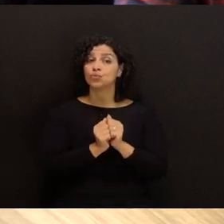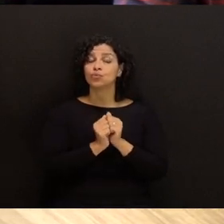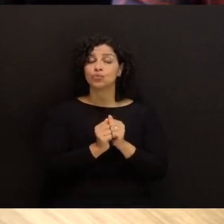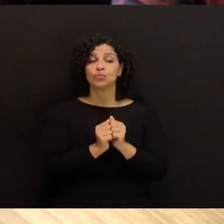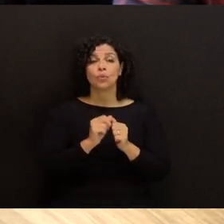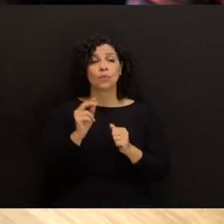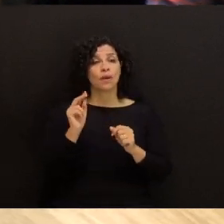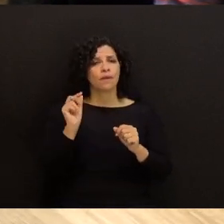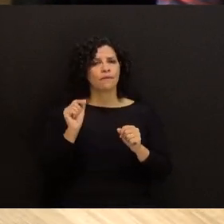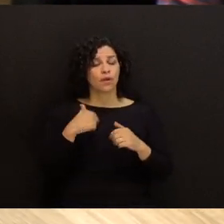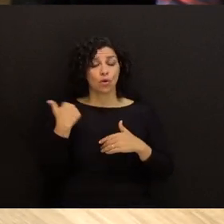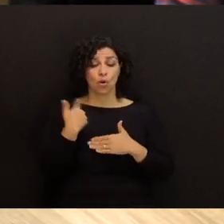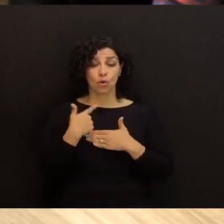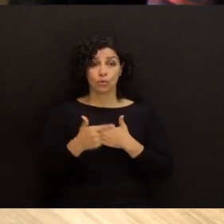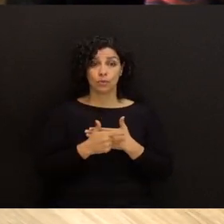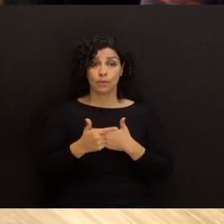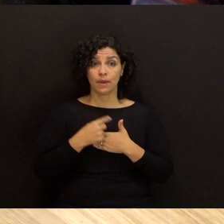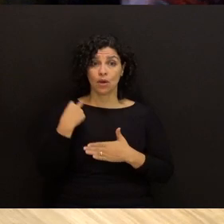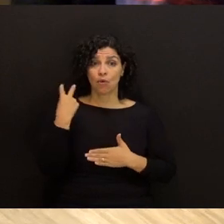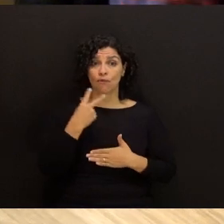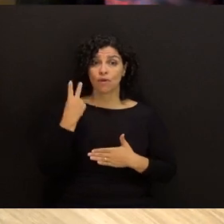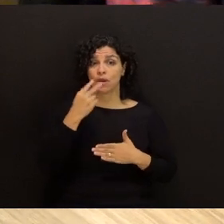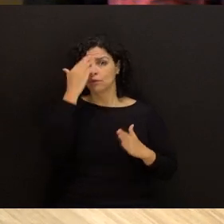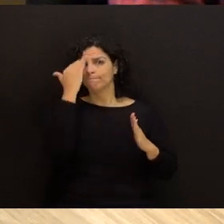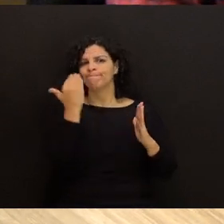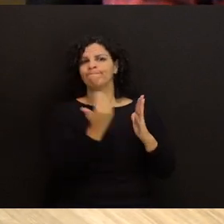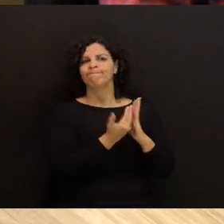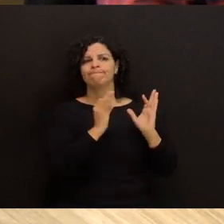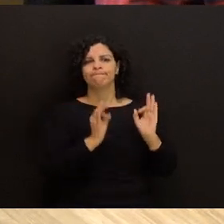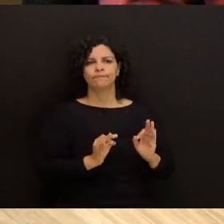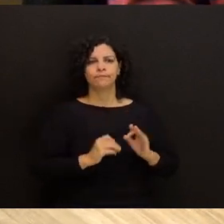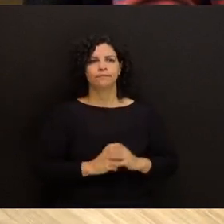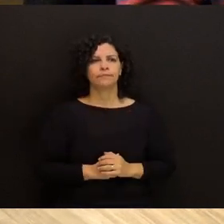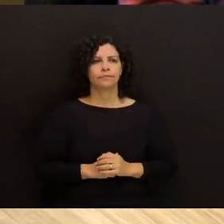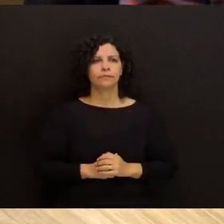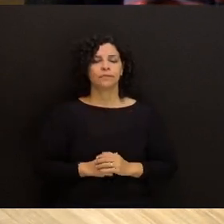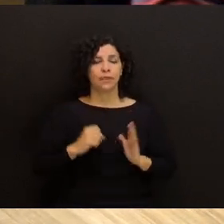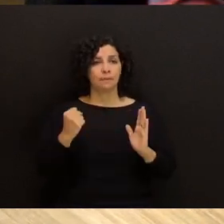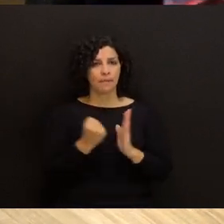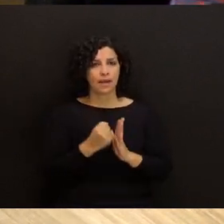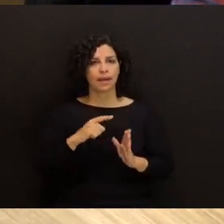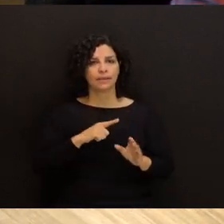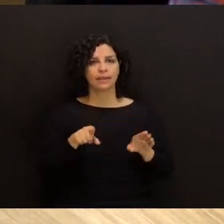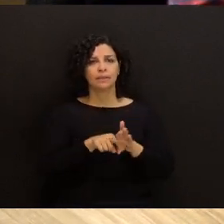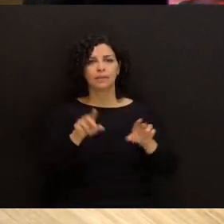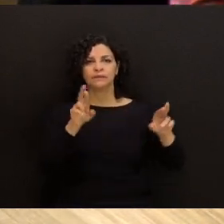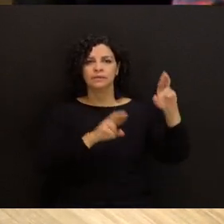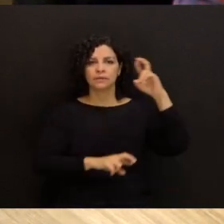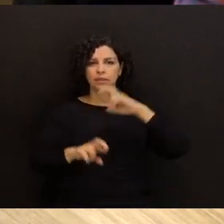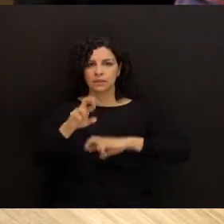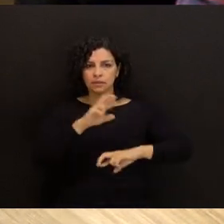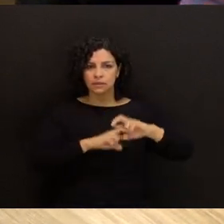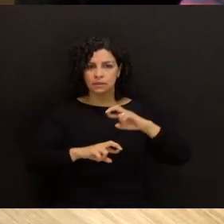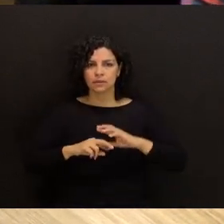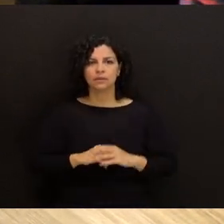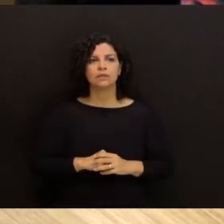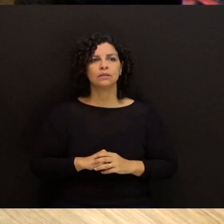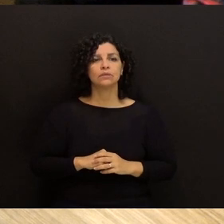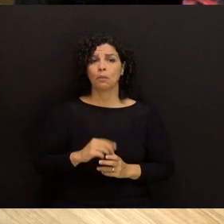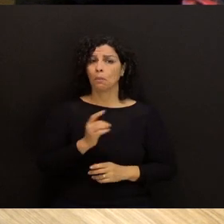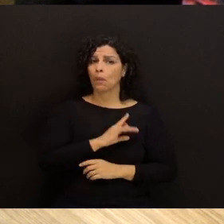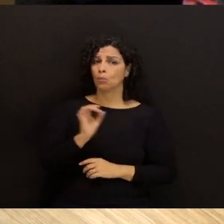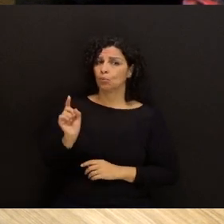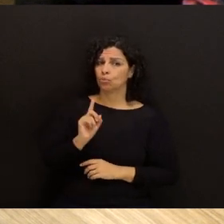com que o nosso papel seja bem feito seja marcado pela fiscalização sem